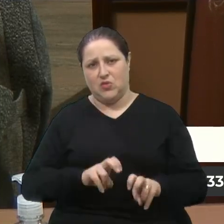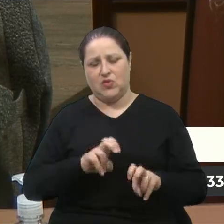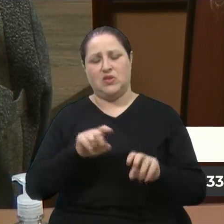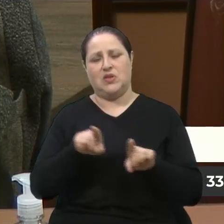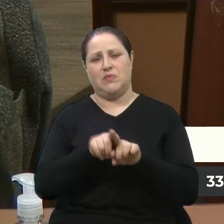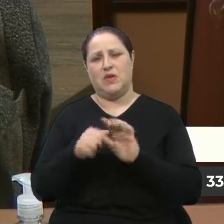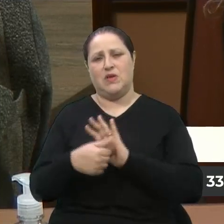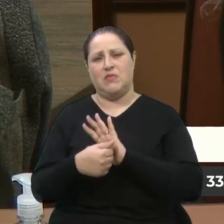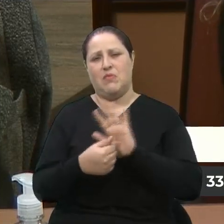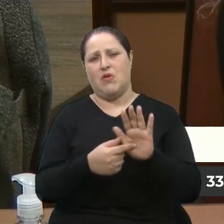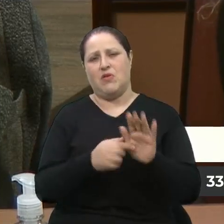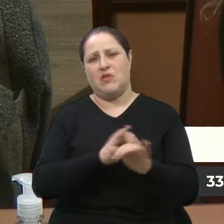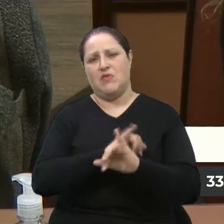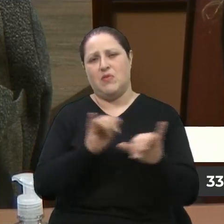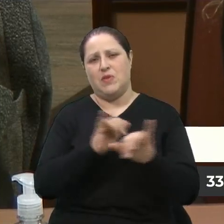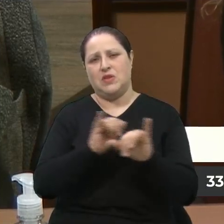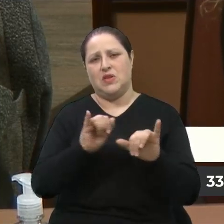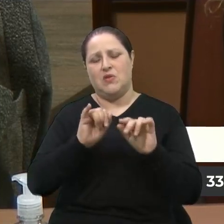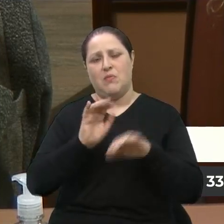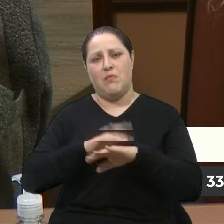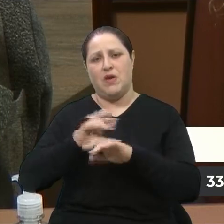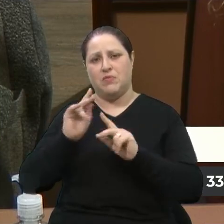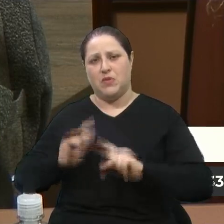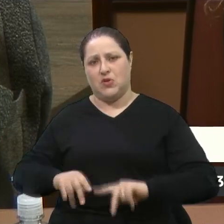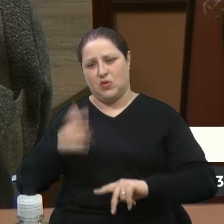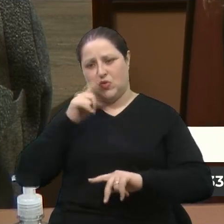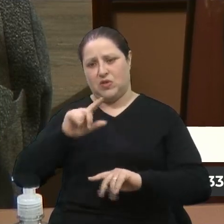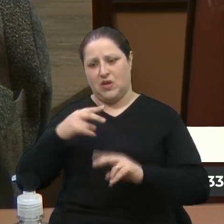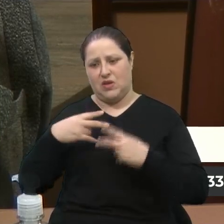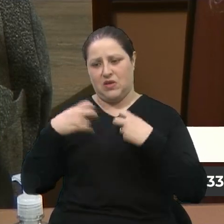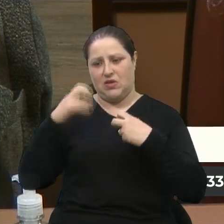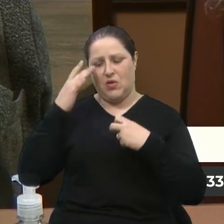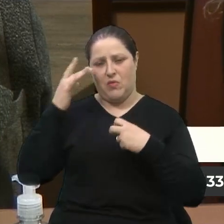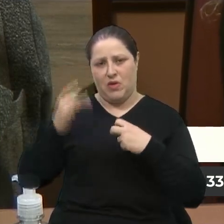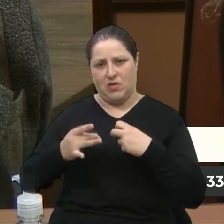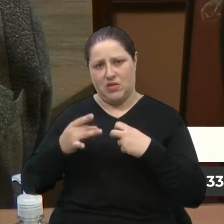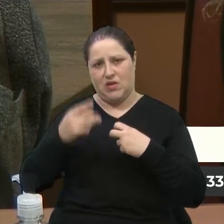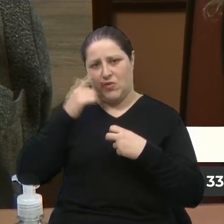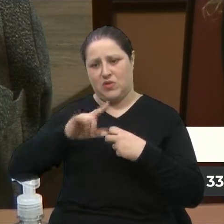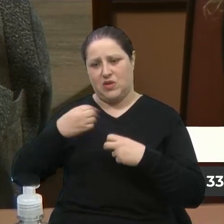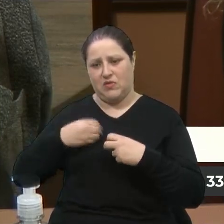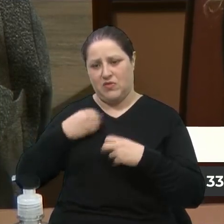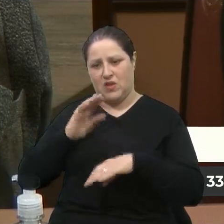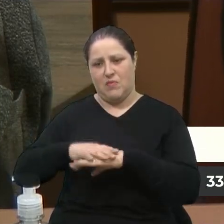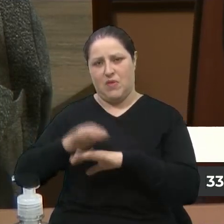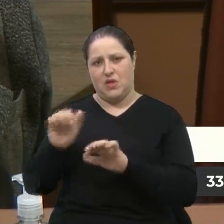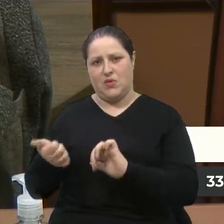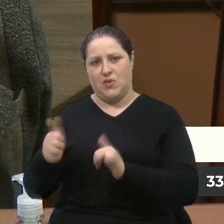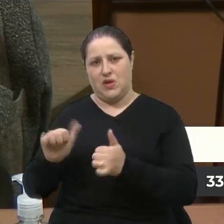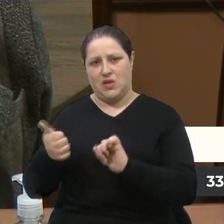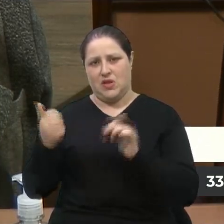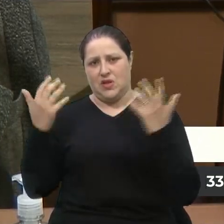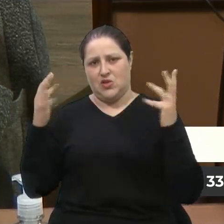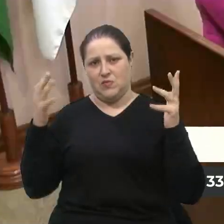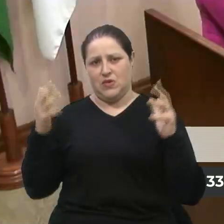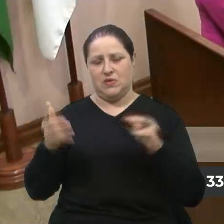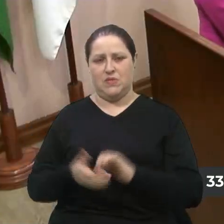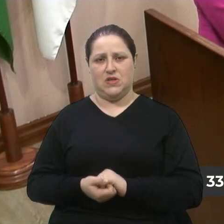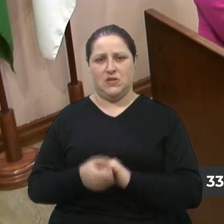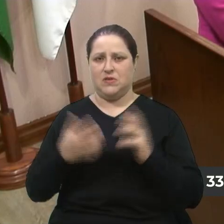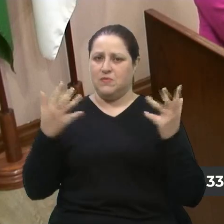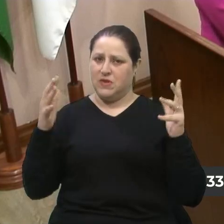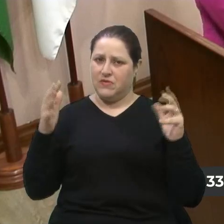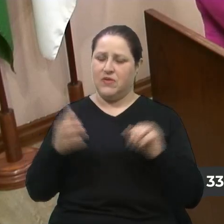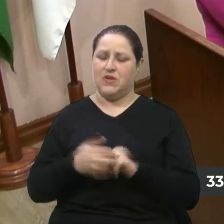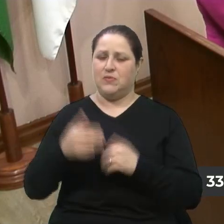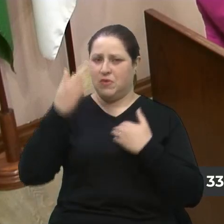mais pessoas se compreendam e, a partir disso, então, consigam levar uma vida com mais qualidade. Parabéns. Perfeito, obrigada,